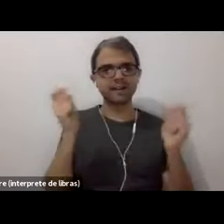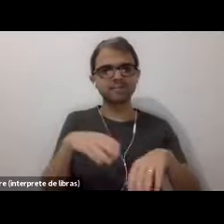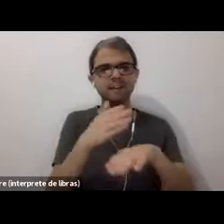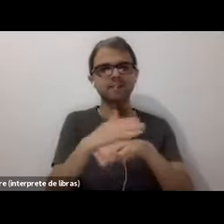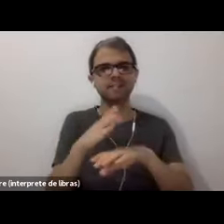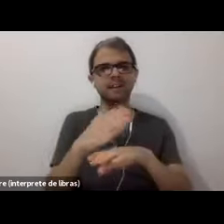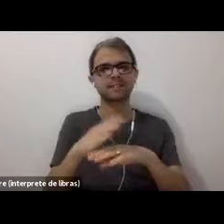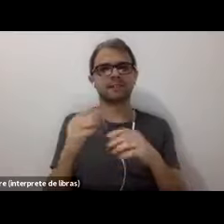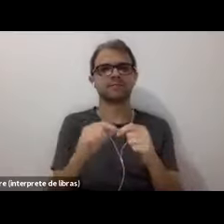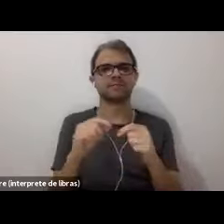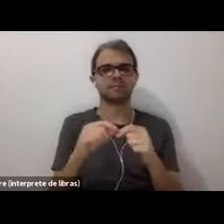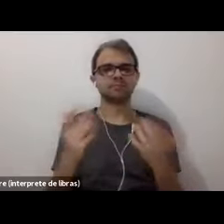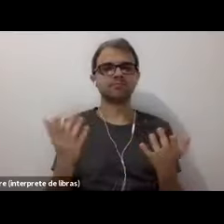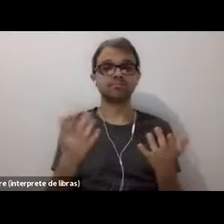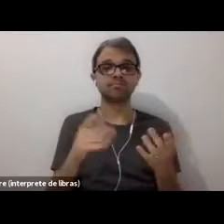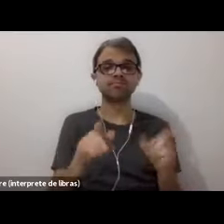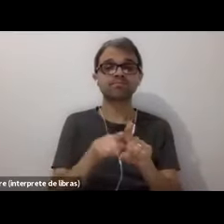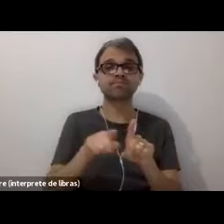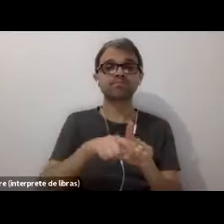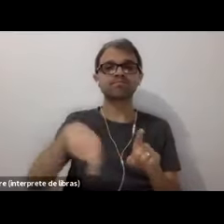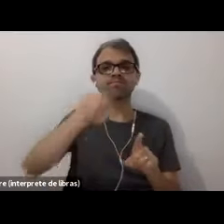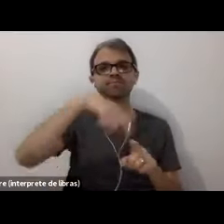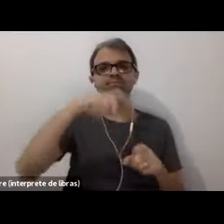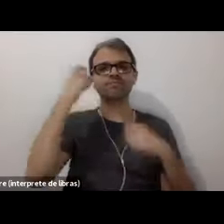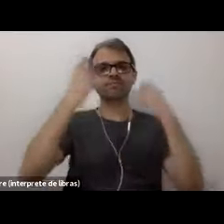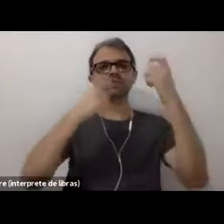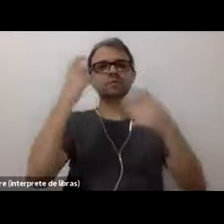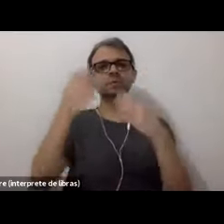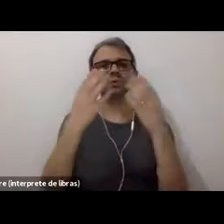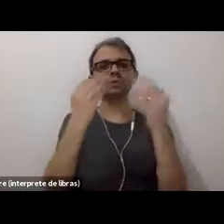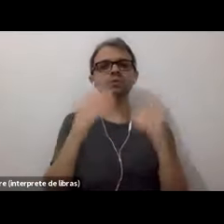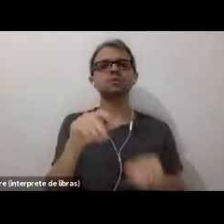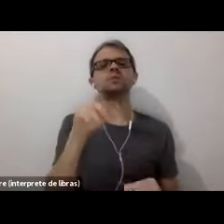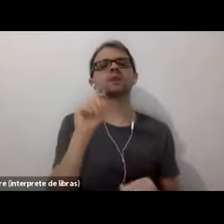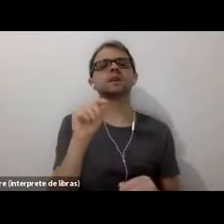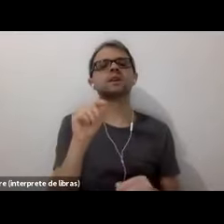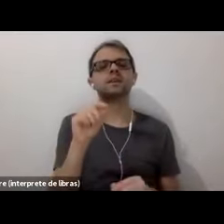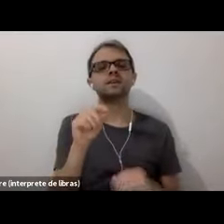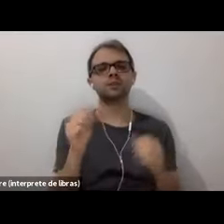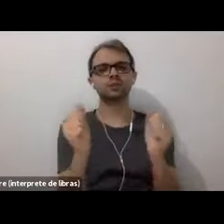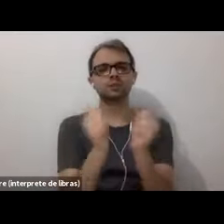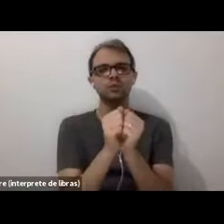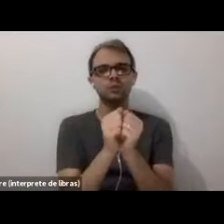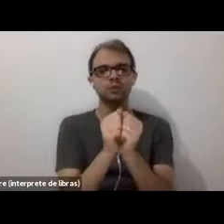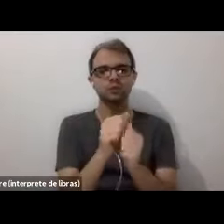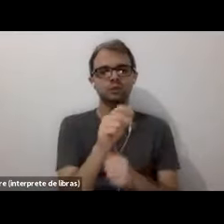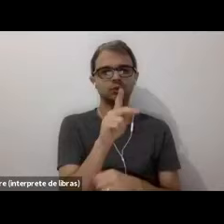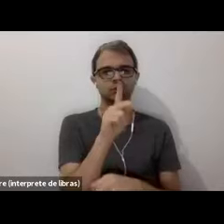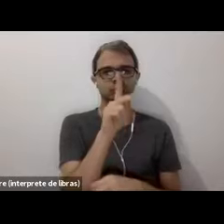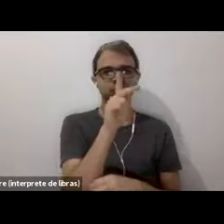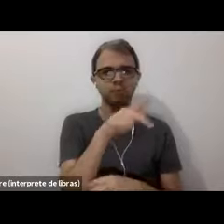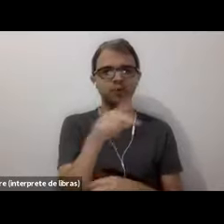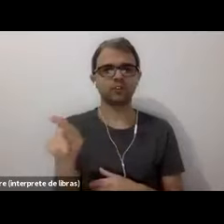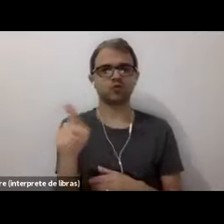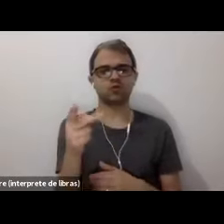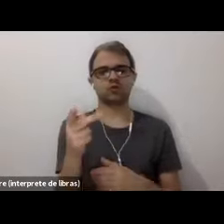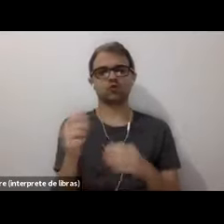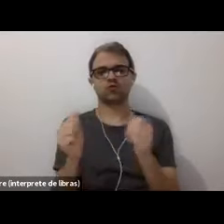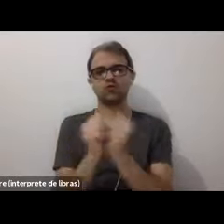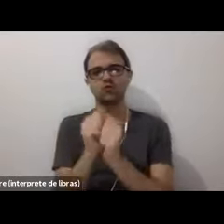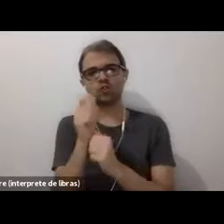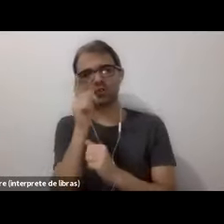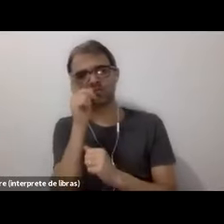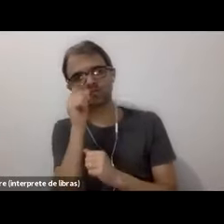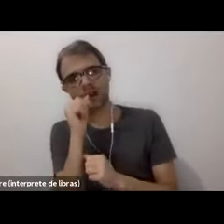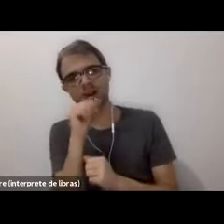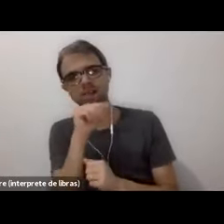preocupou muito com o acolhimento dos pais, então assim, direto oferecendo todo o link de palestras e lives que estão falando sobre